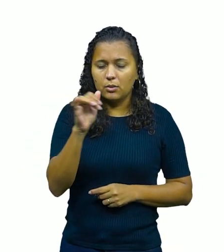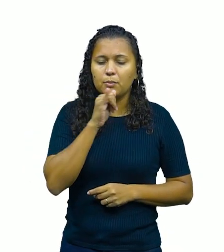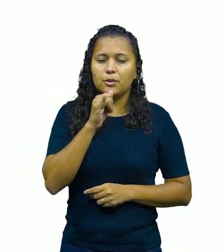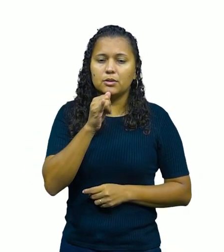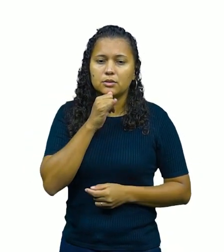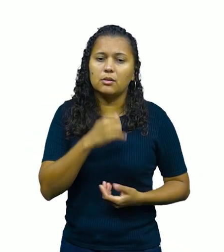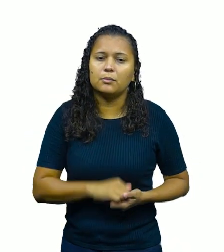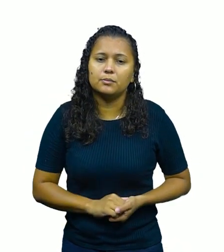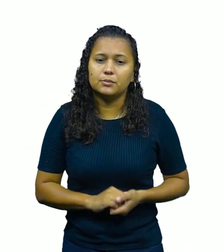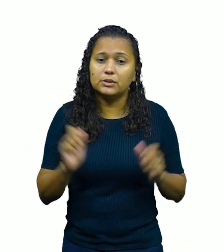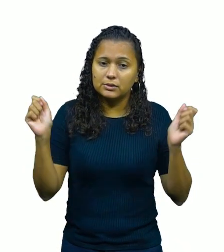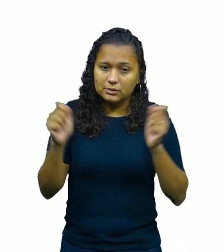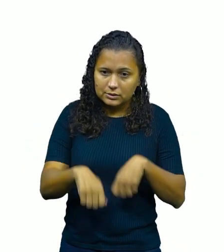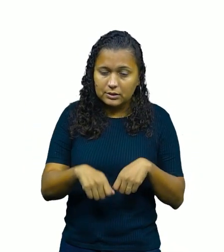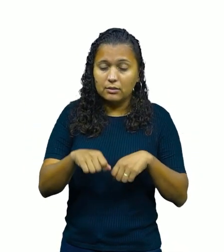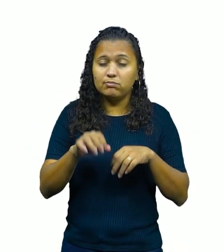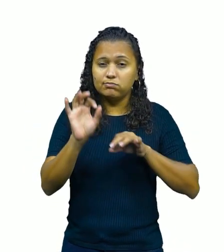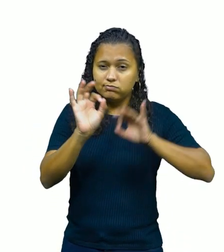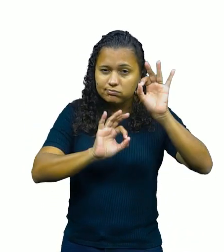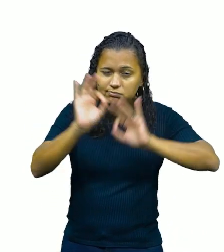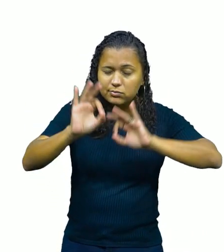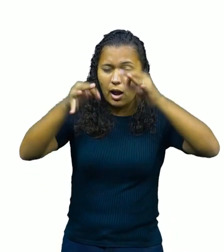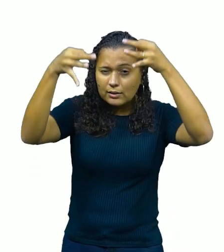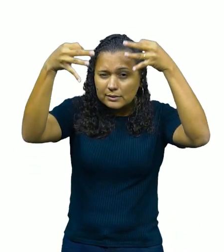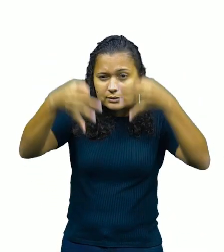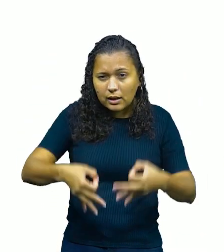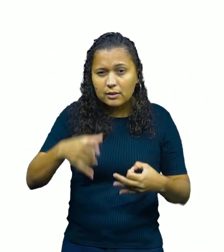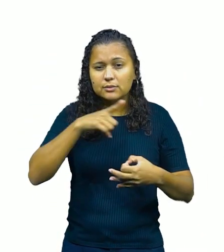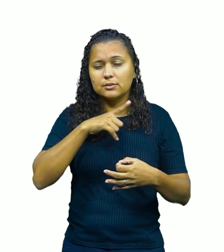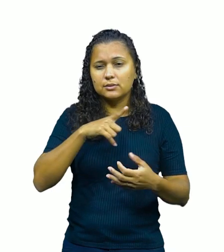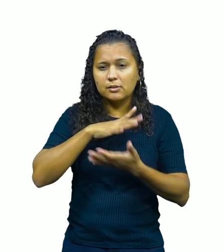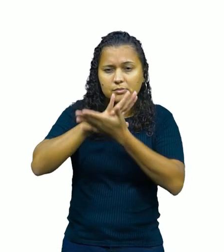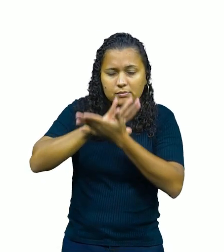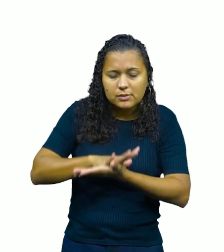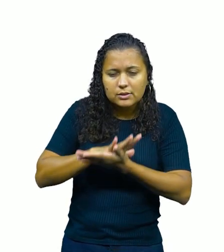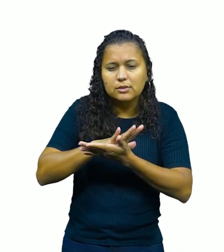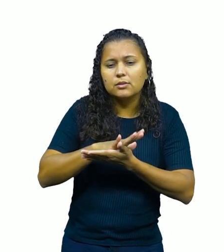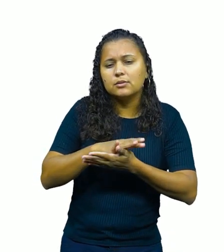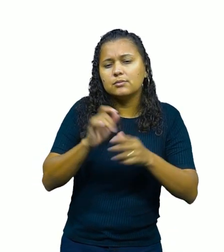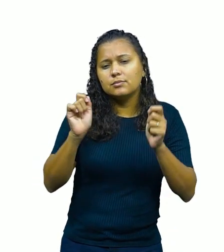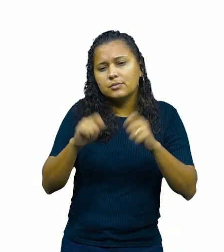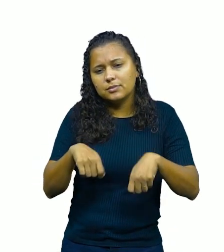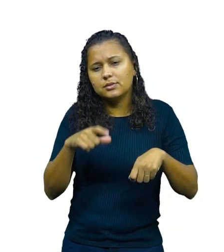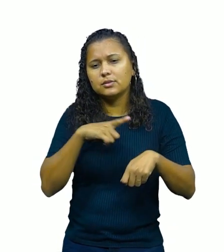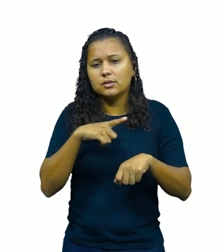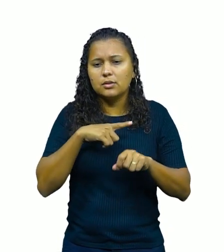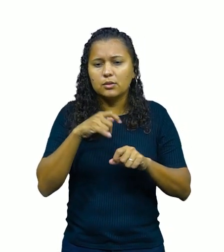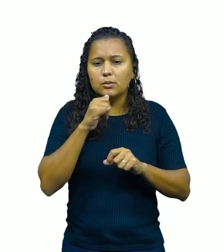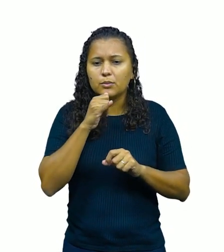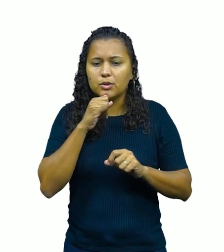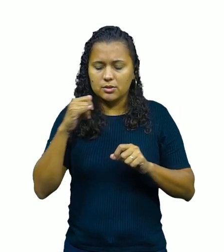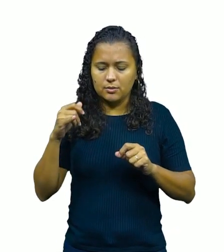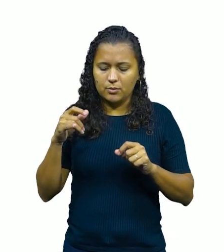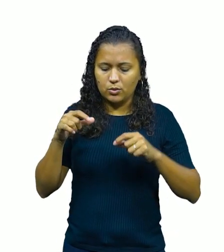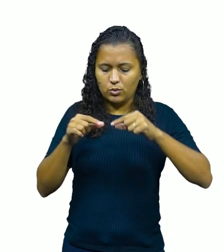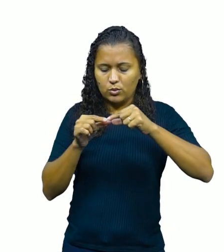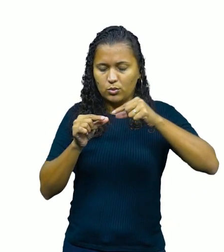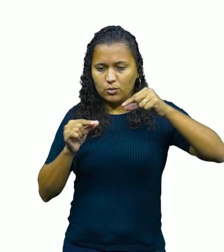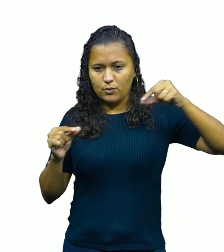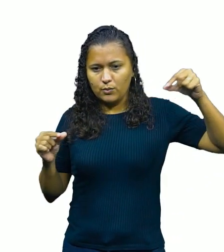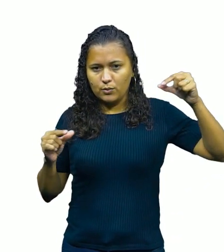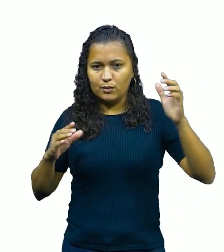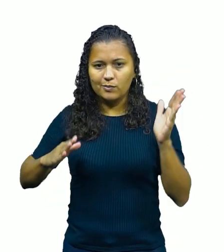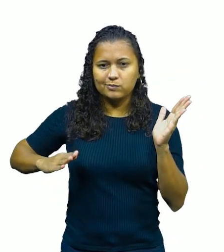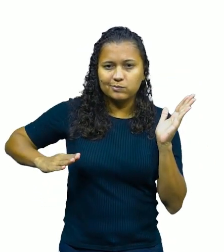Então, para que a gente tenha uma maior precisão na medição das pressões baixas, a gente vai utilizar nanômetros de tubos